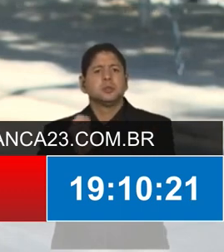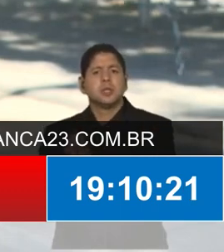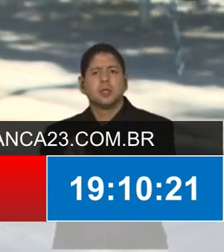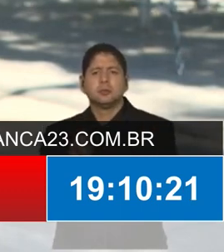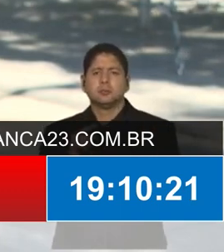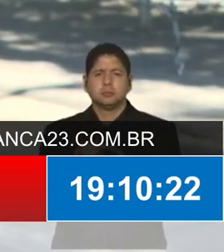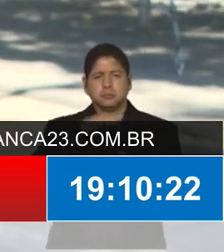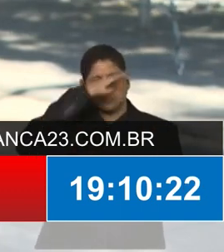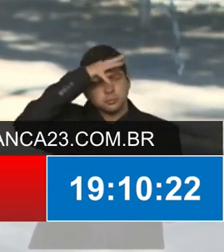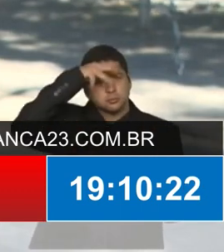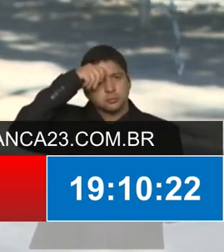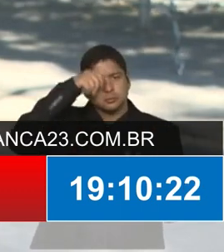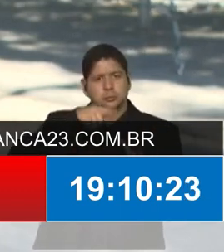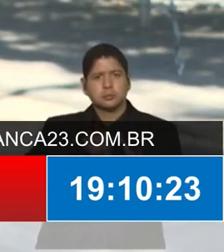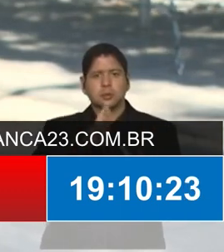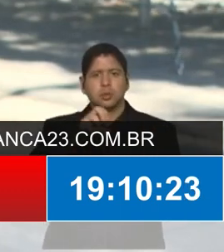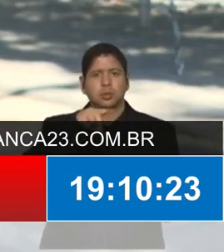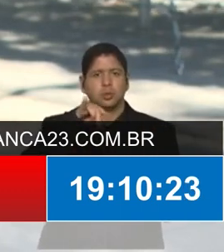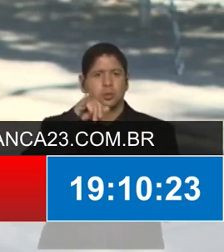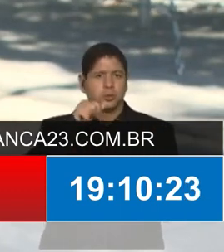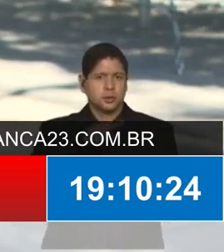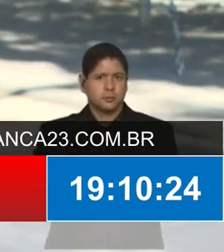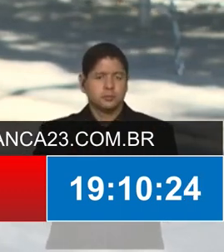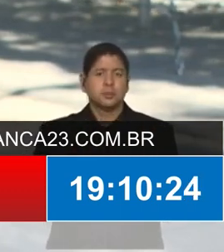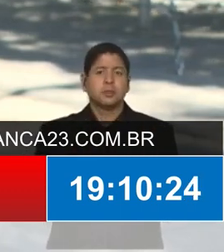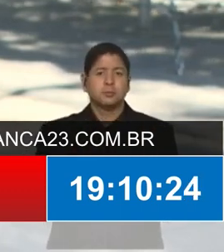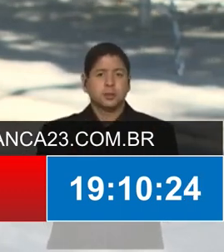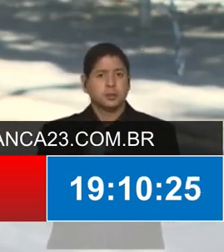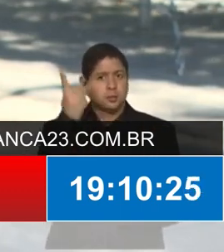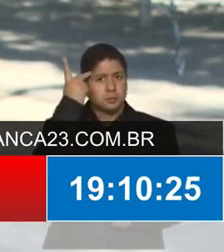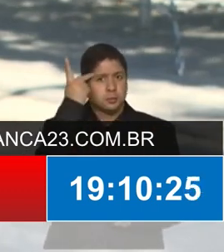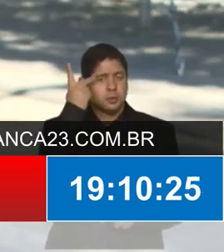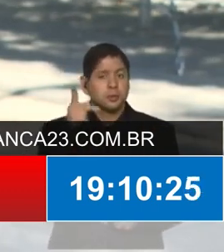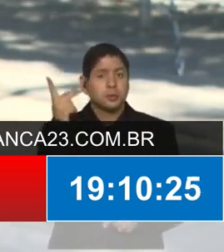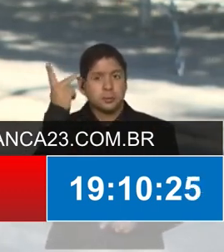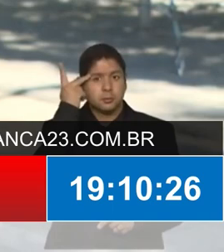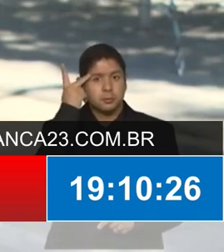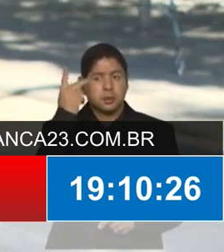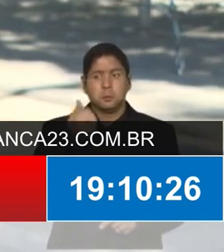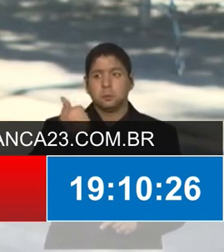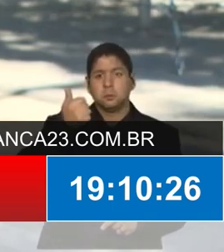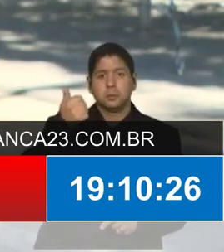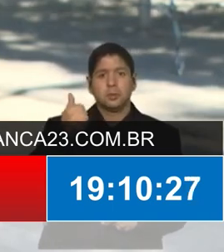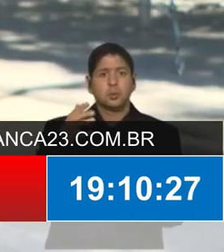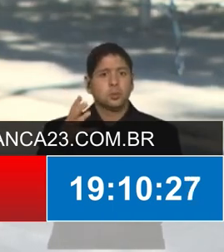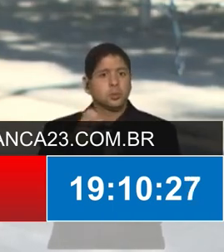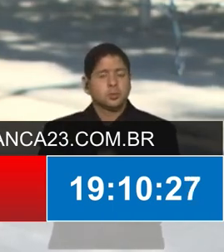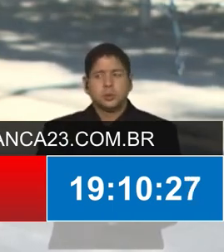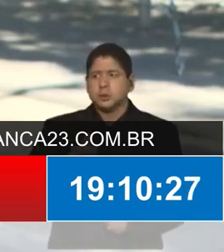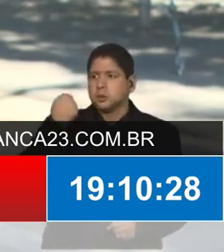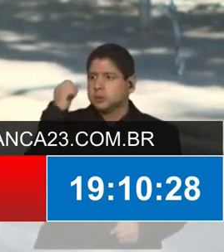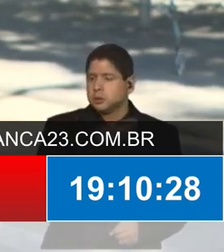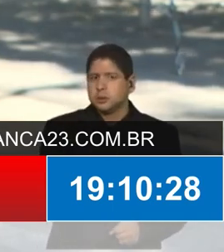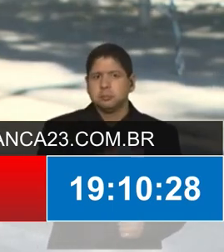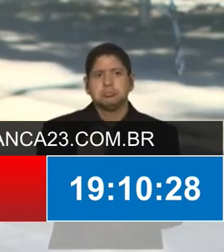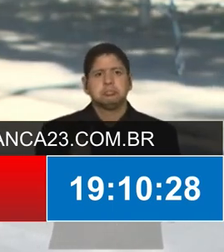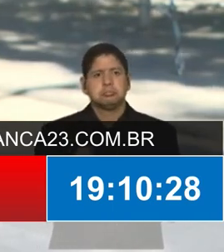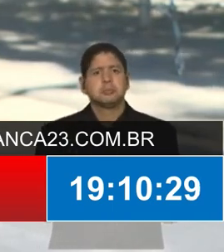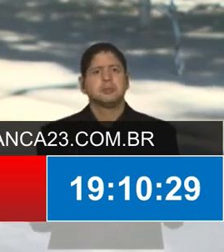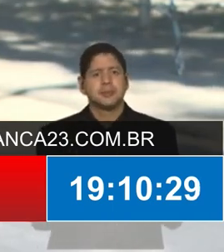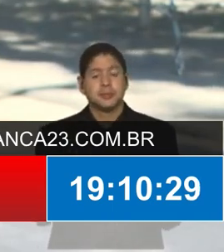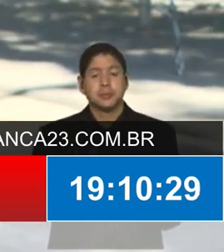como Amazonas, Rondônia e também em São Paulo. Na verdade, São Paulo lidera em números absolutos. E um